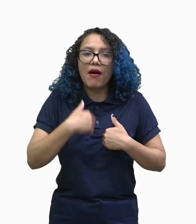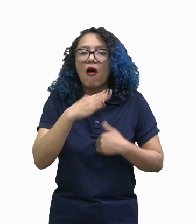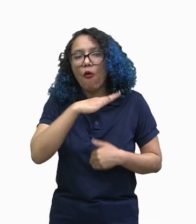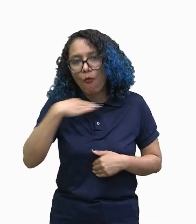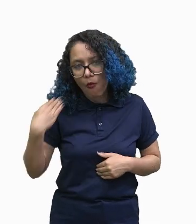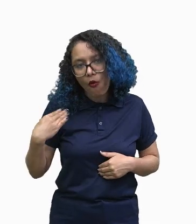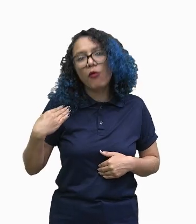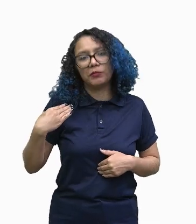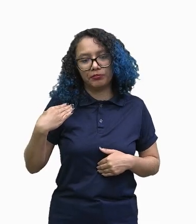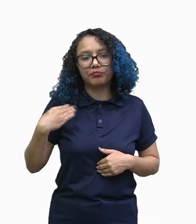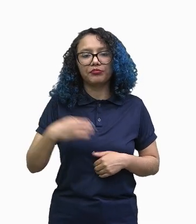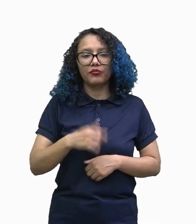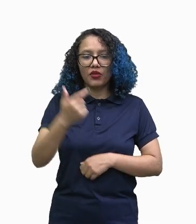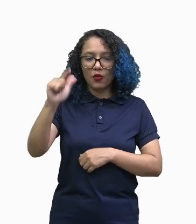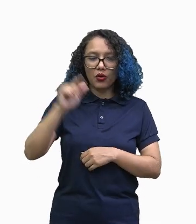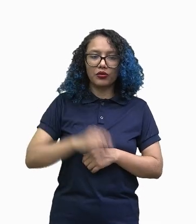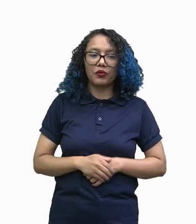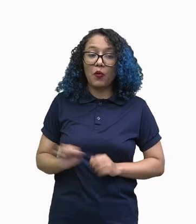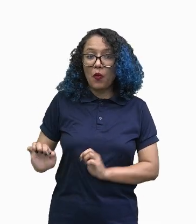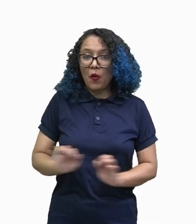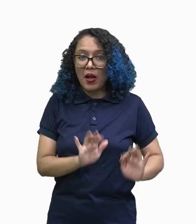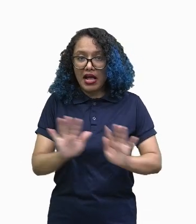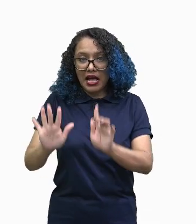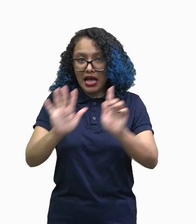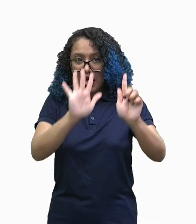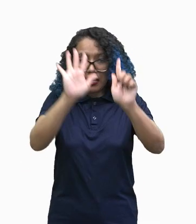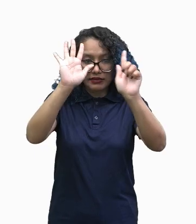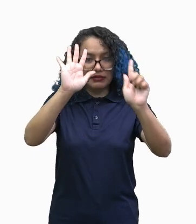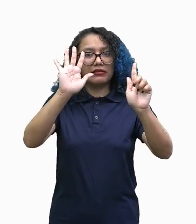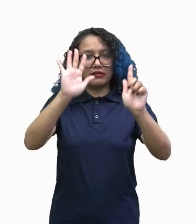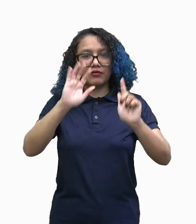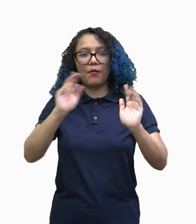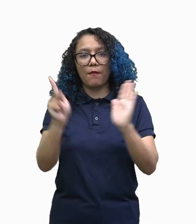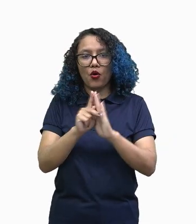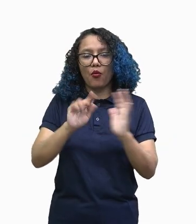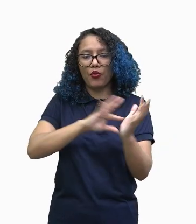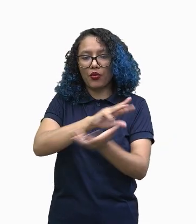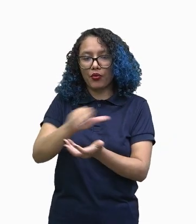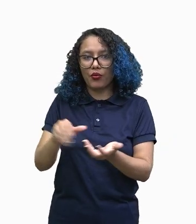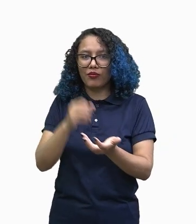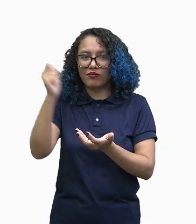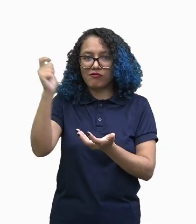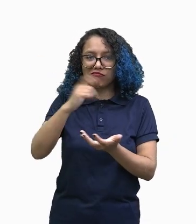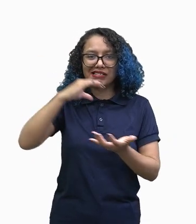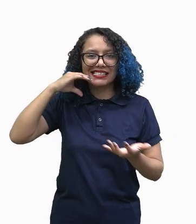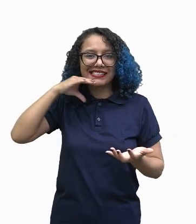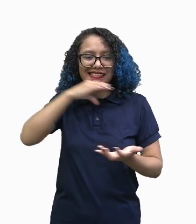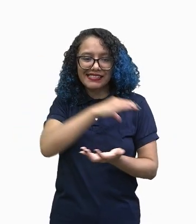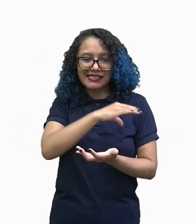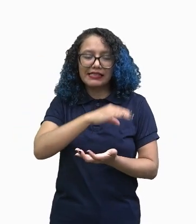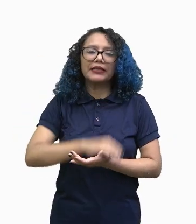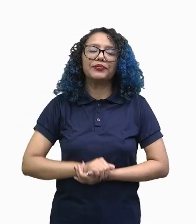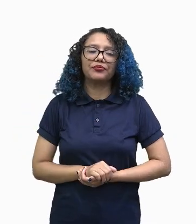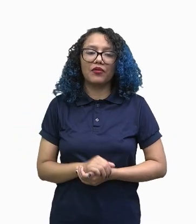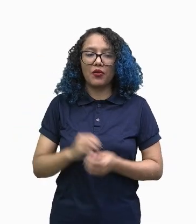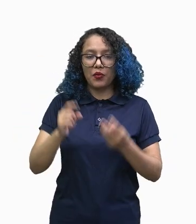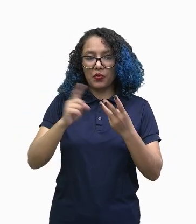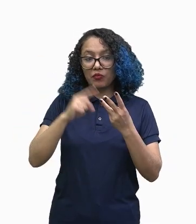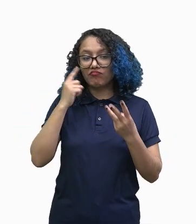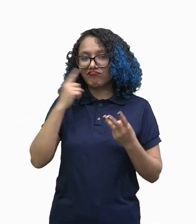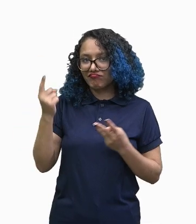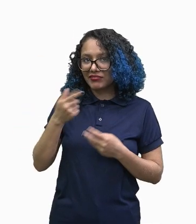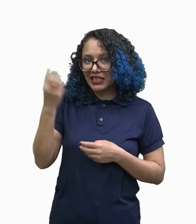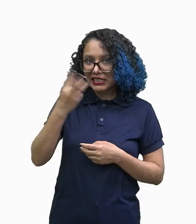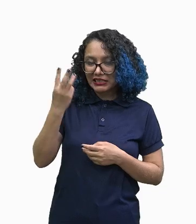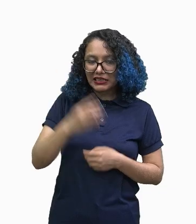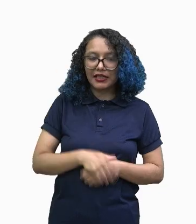emissão dos gases de efeito estufa, que é o terceiro aí do nosso impacto ambiental, né? E aí é possível observar essa emissão a